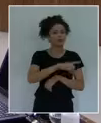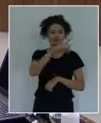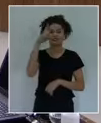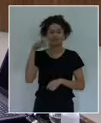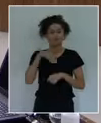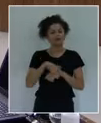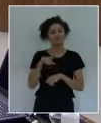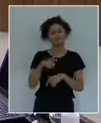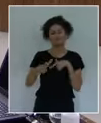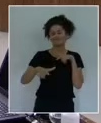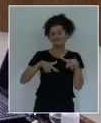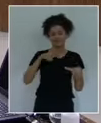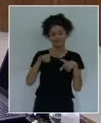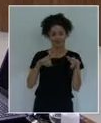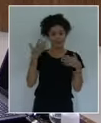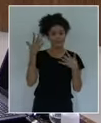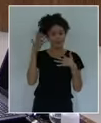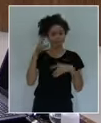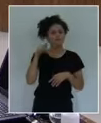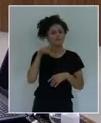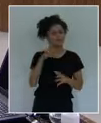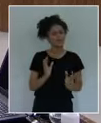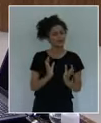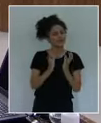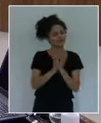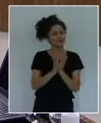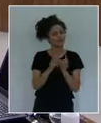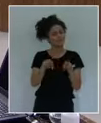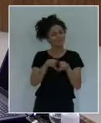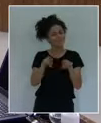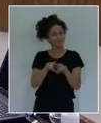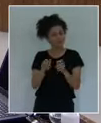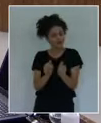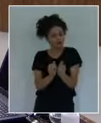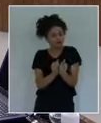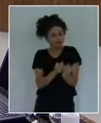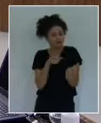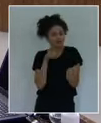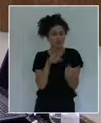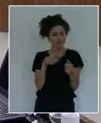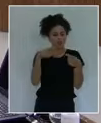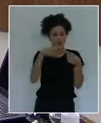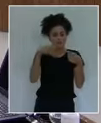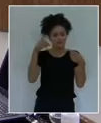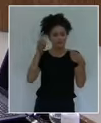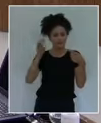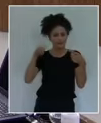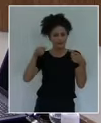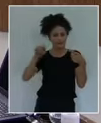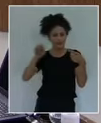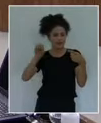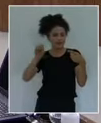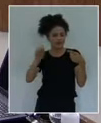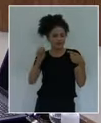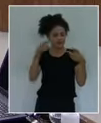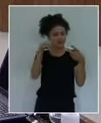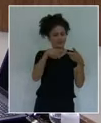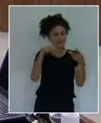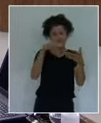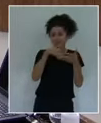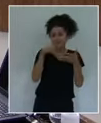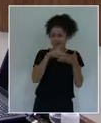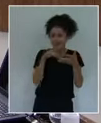quero parabenizar tanto você quanto a equipe, né, que te acompanhou, que é o demais, os outros secretários que também esteve